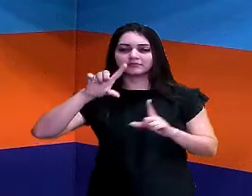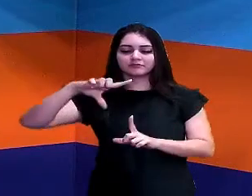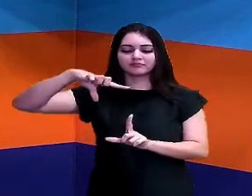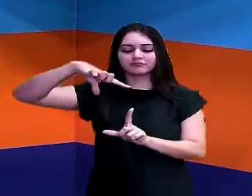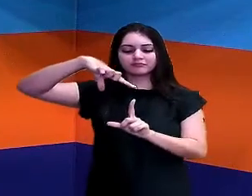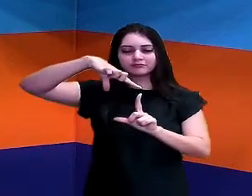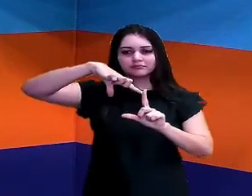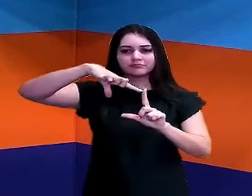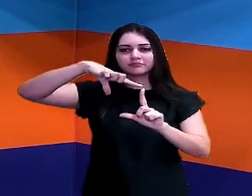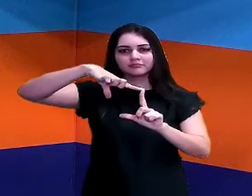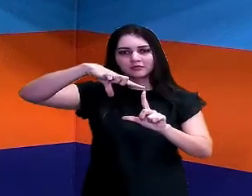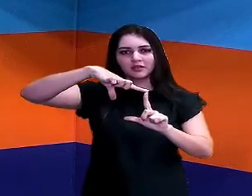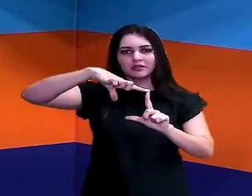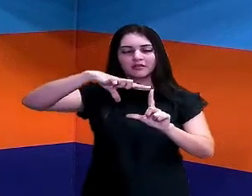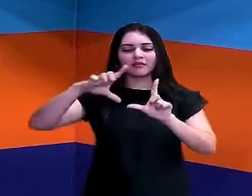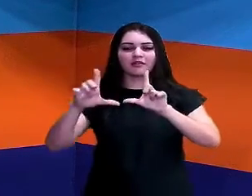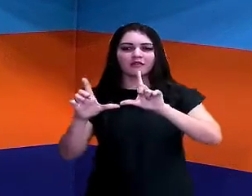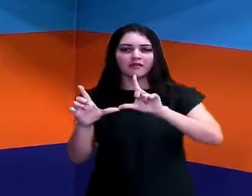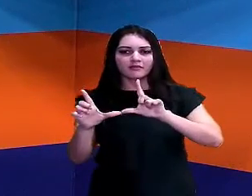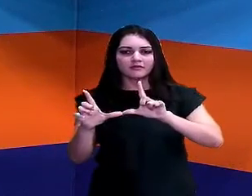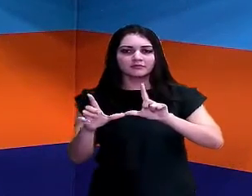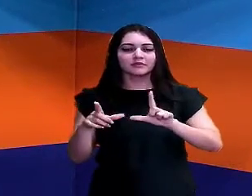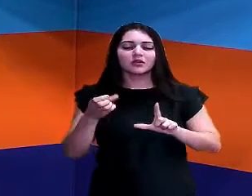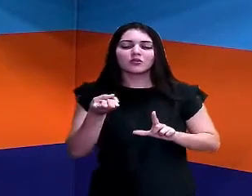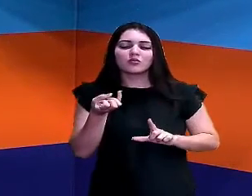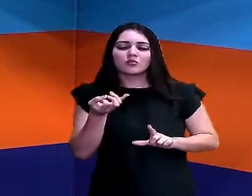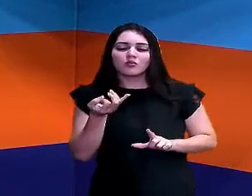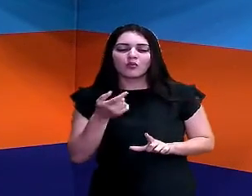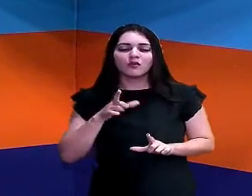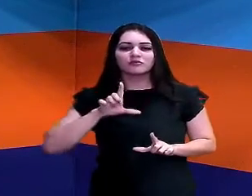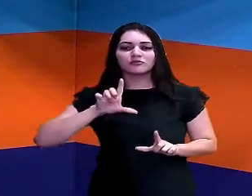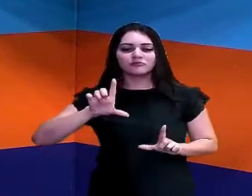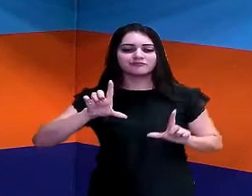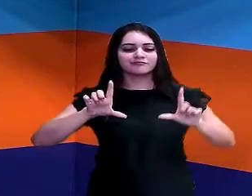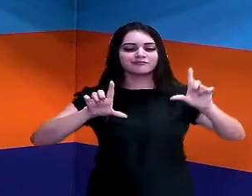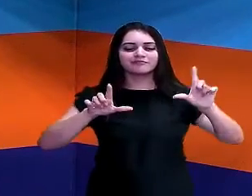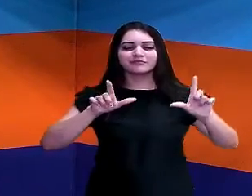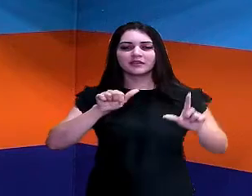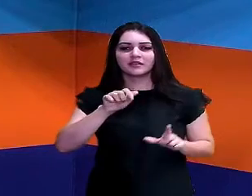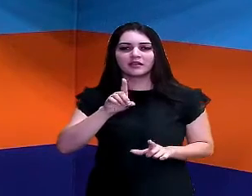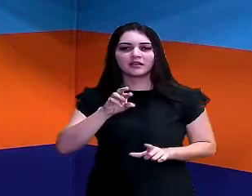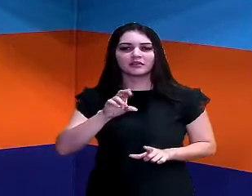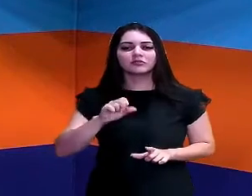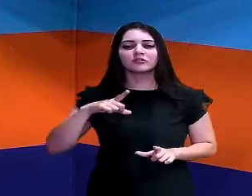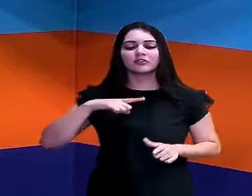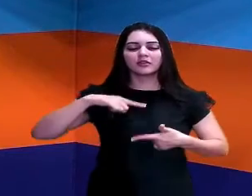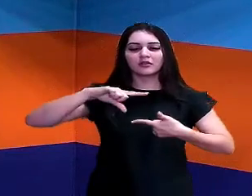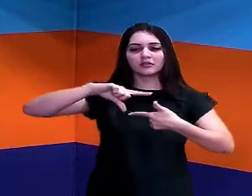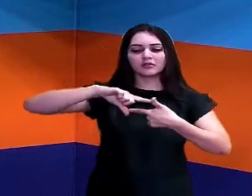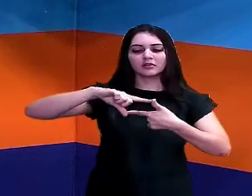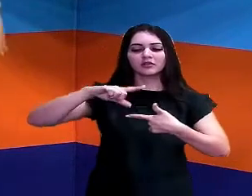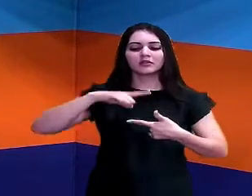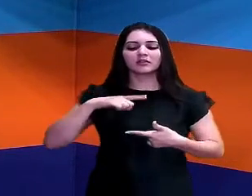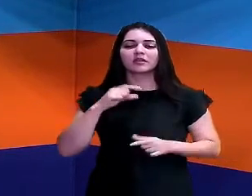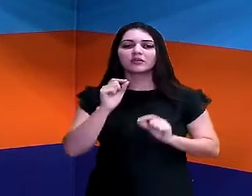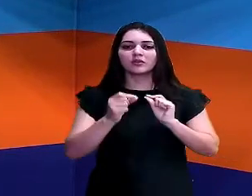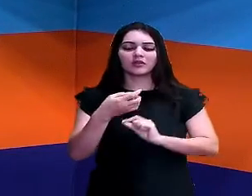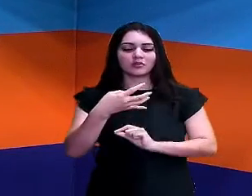aqui. Então, quantos lados tem nesse retângulo? Ó, 1, 2, 3,